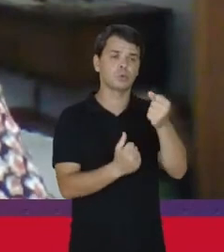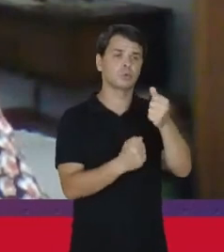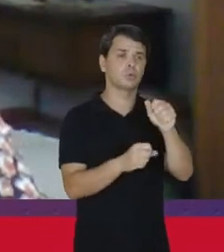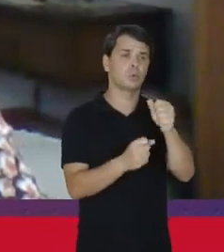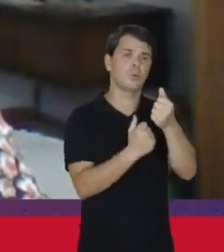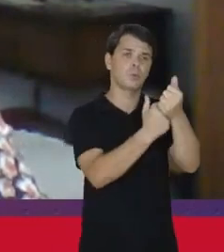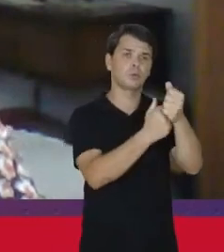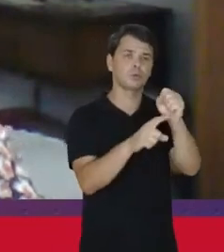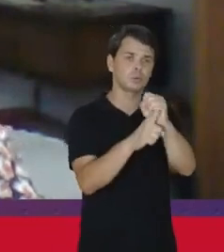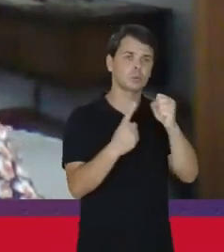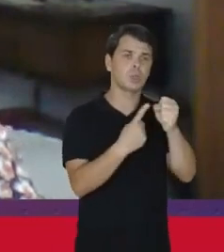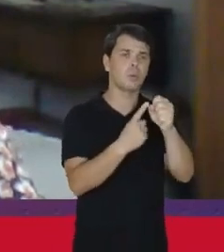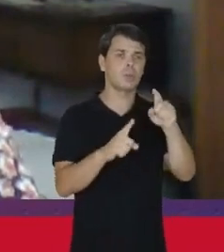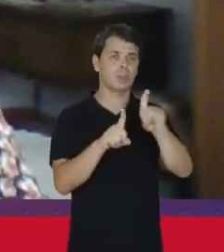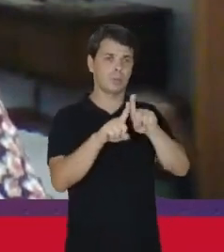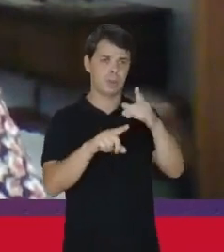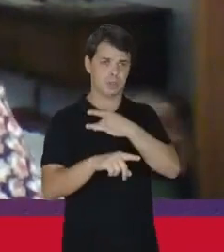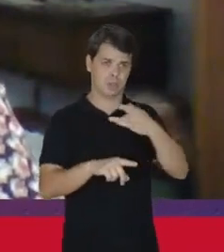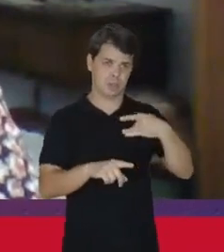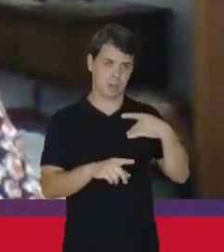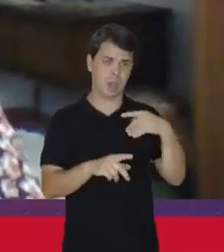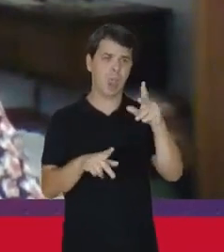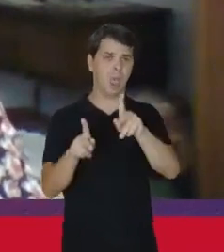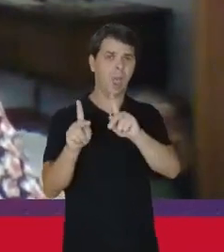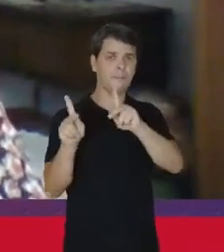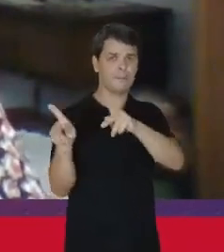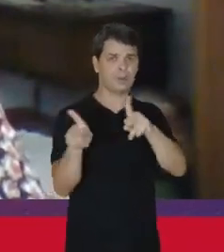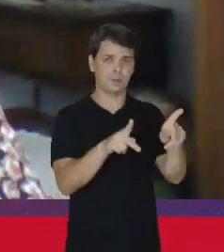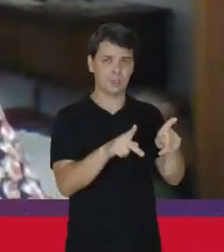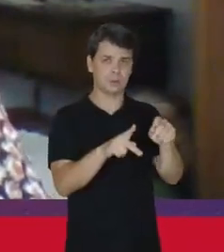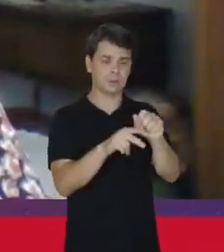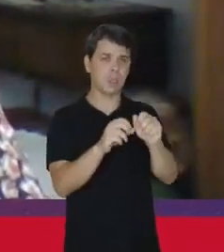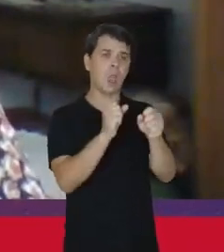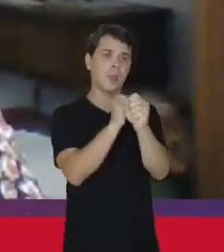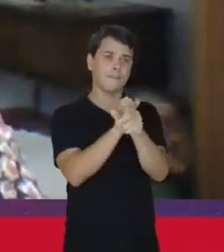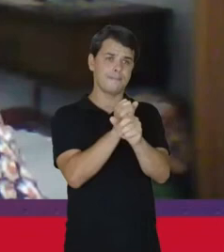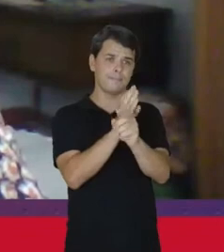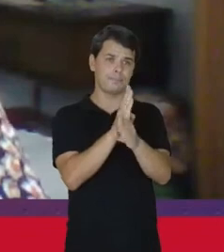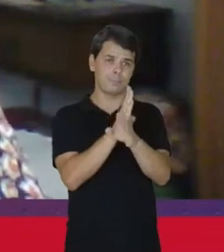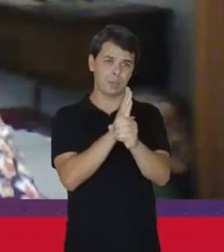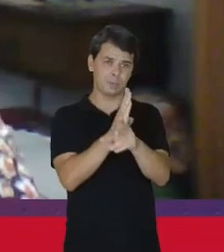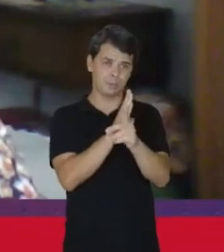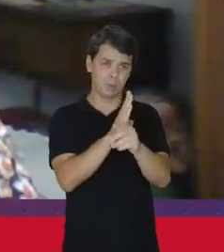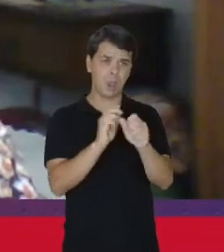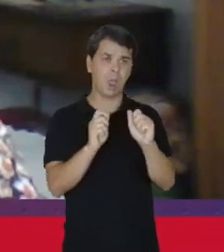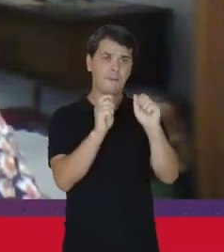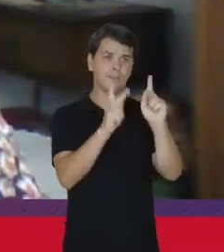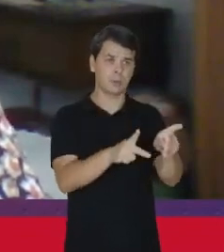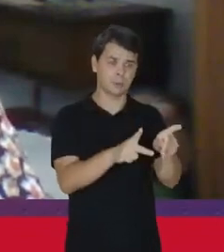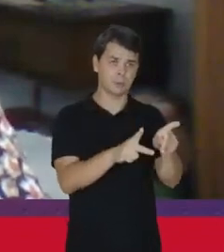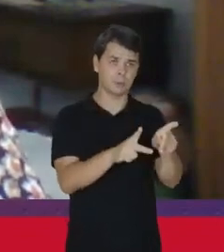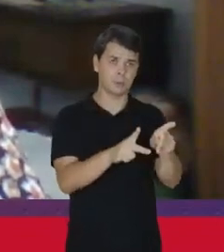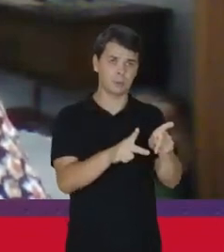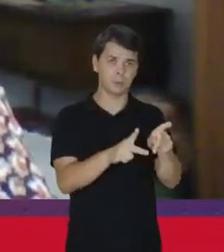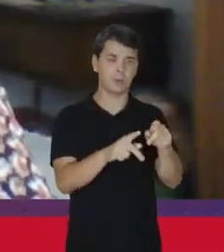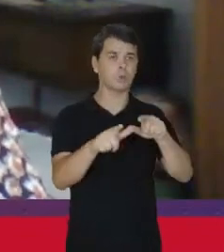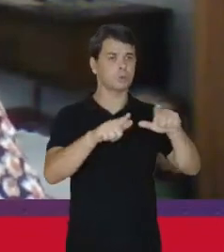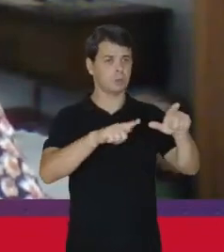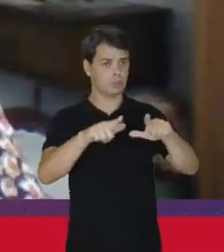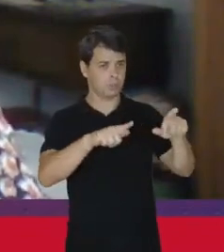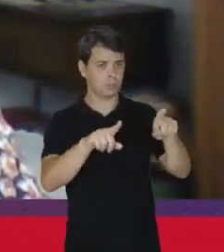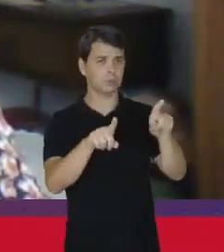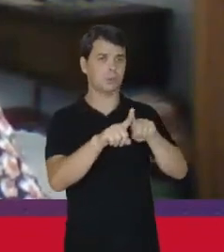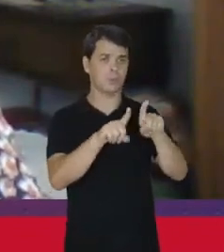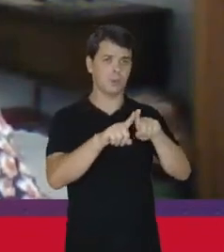Saúde. A Previdência Social, que é o acesso aos benefícios da aposentadoria para os setores, os trabalhadores e